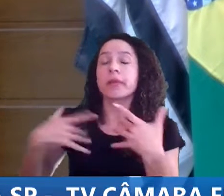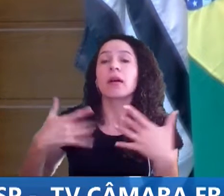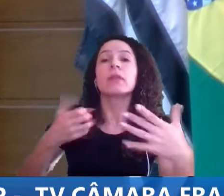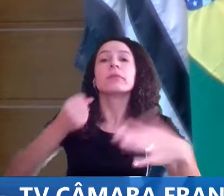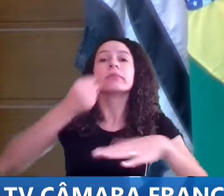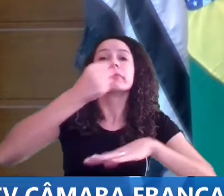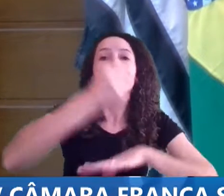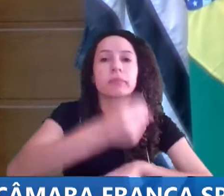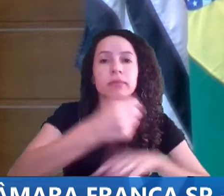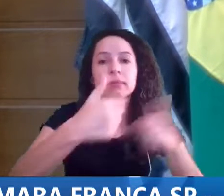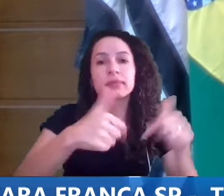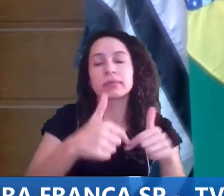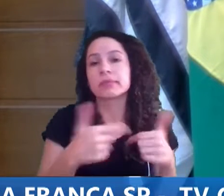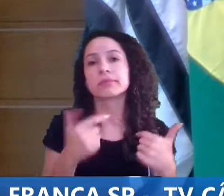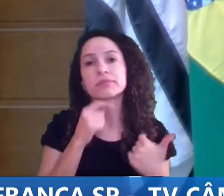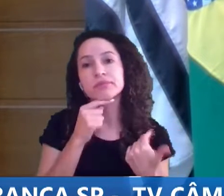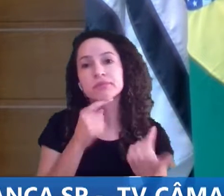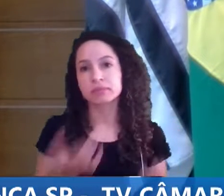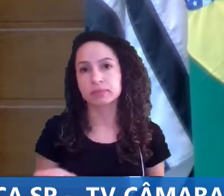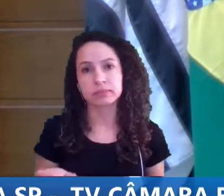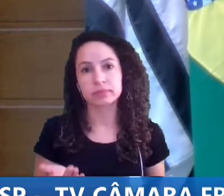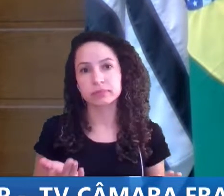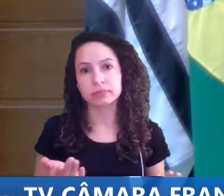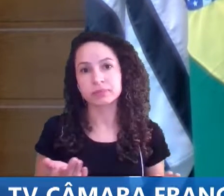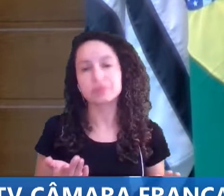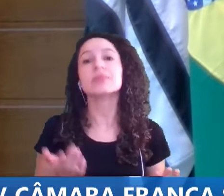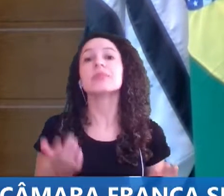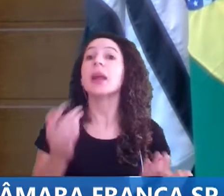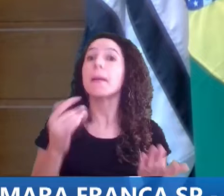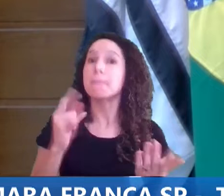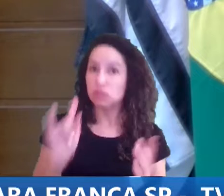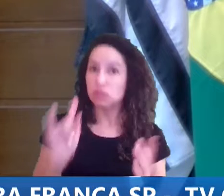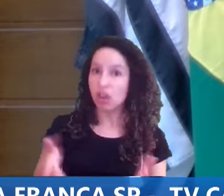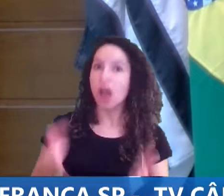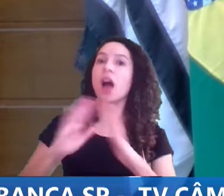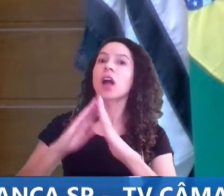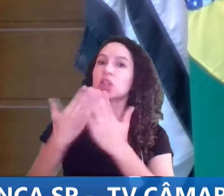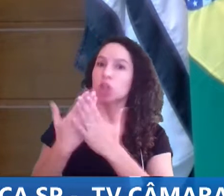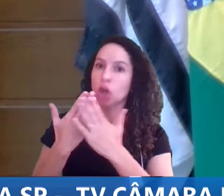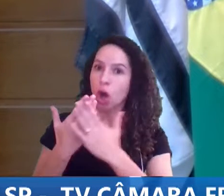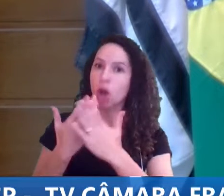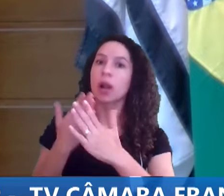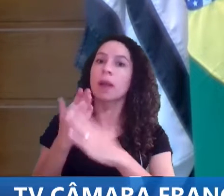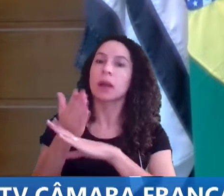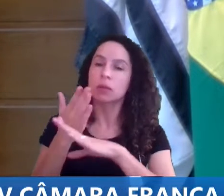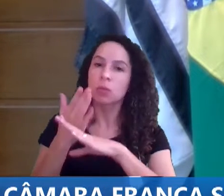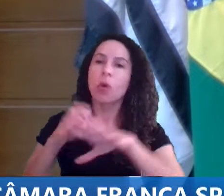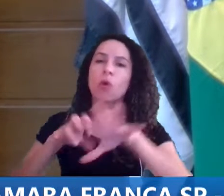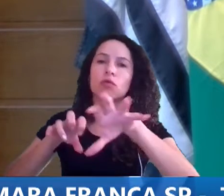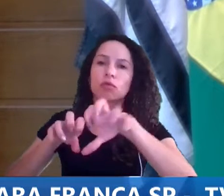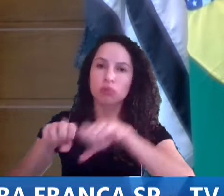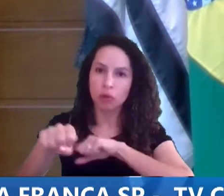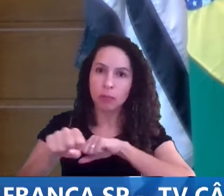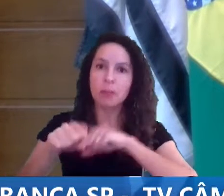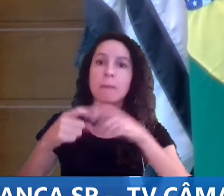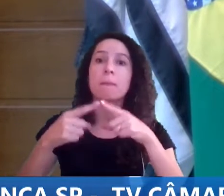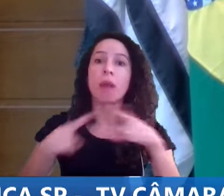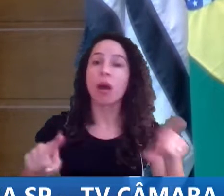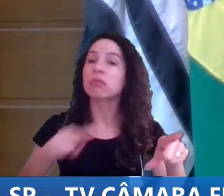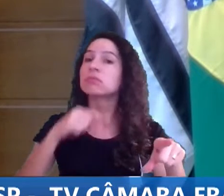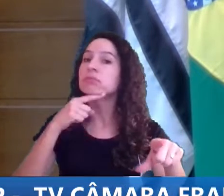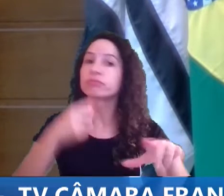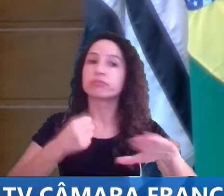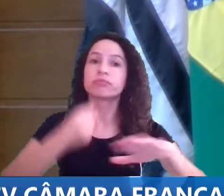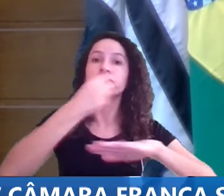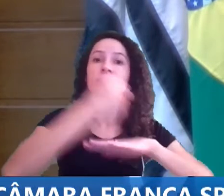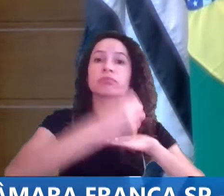trabalho, mesmo tendo estudado, mesmo tendo completado o ensino médio, porque o mercado de